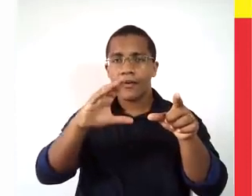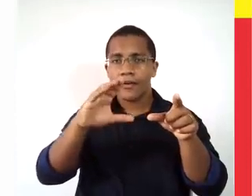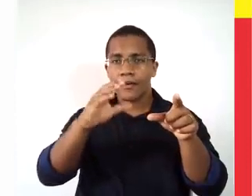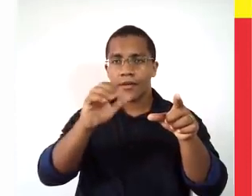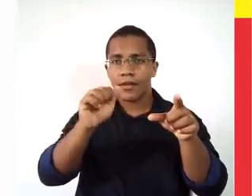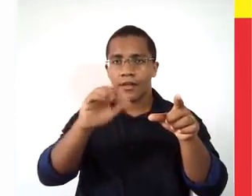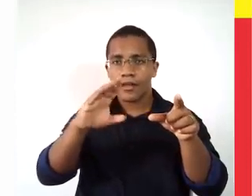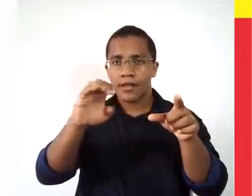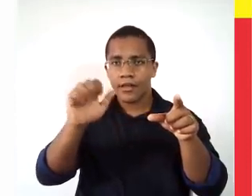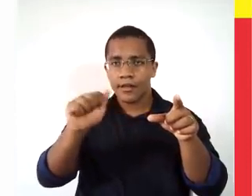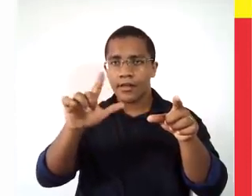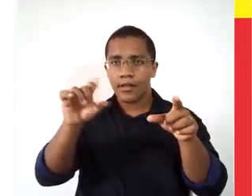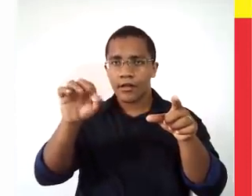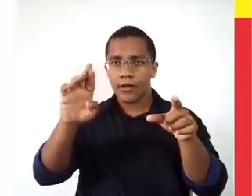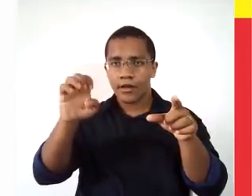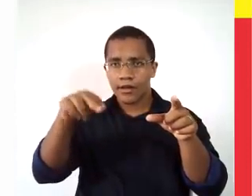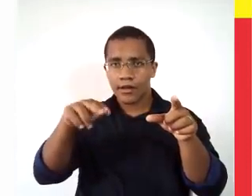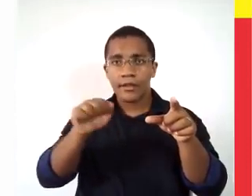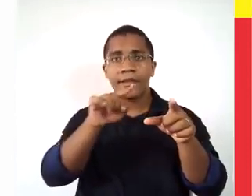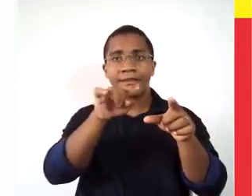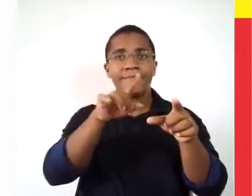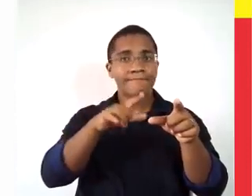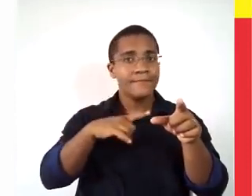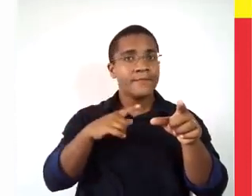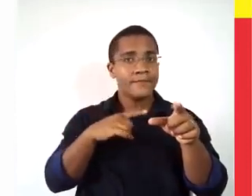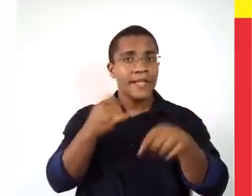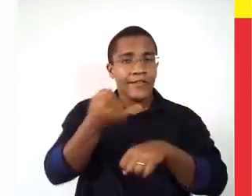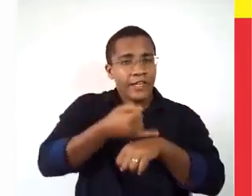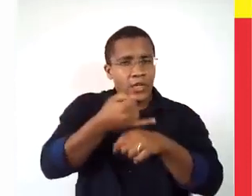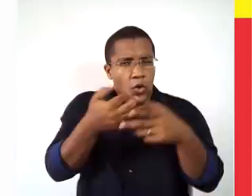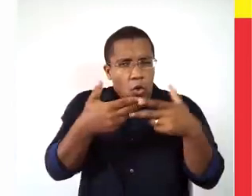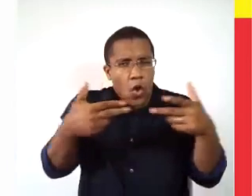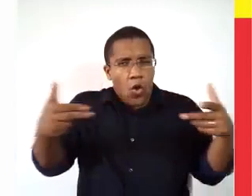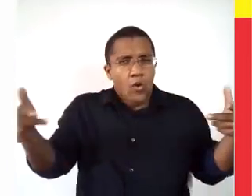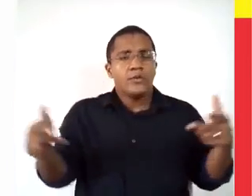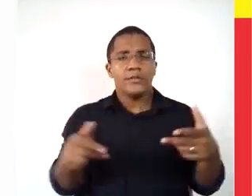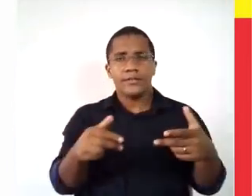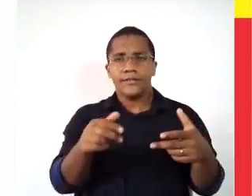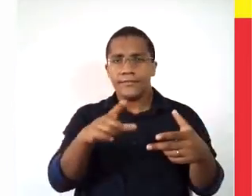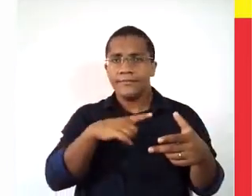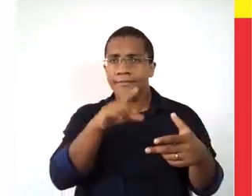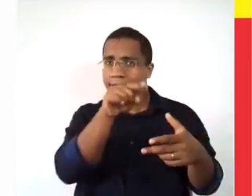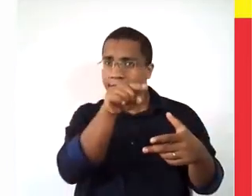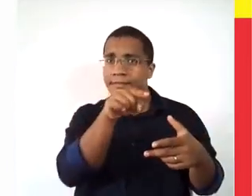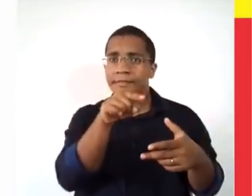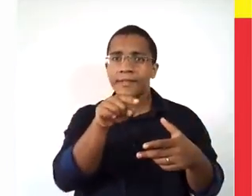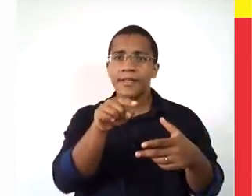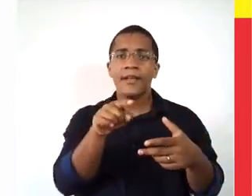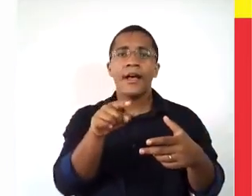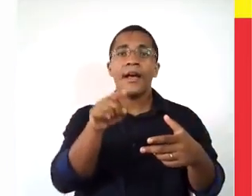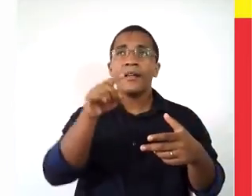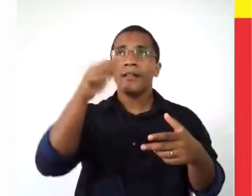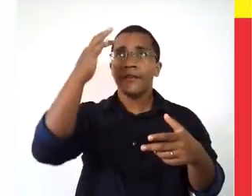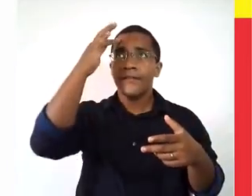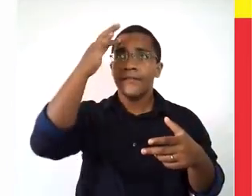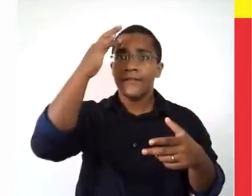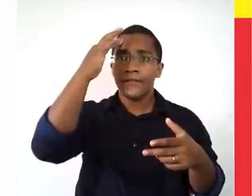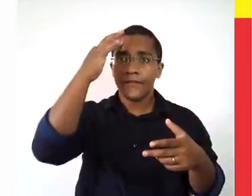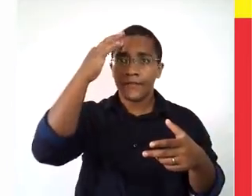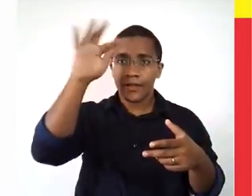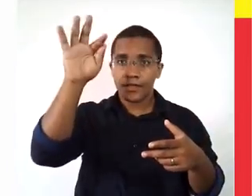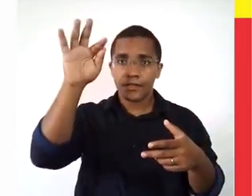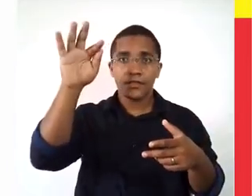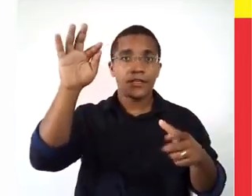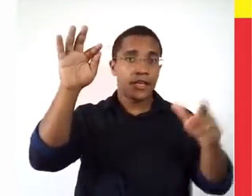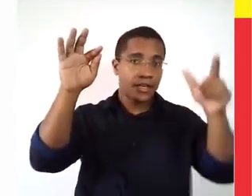Alsácia-Lorena, tá? Ocorria uma grande fonte de mineração, tá? Então os recursos minerais estavam todos concentrados nessa região e França e Alemanha estavam